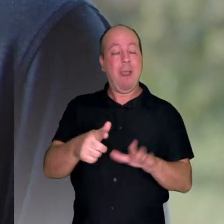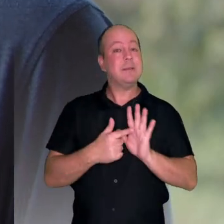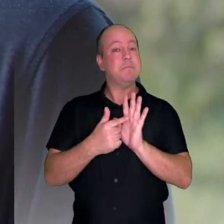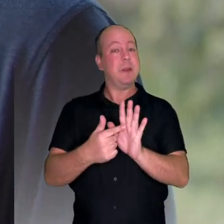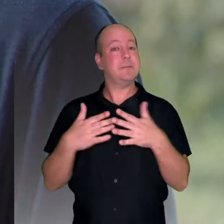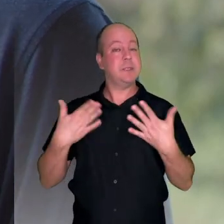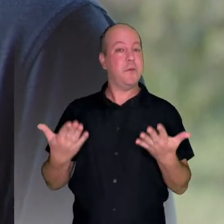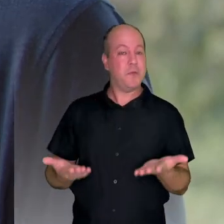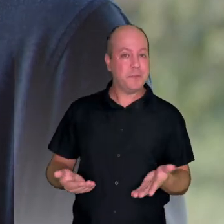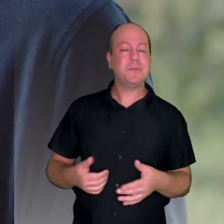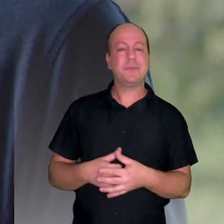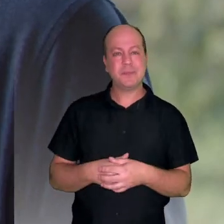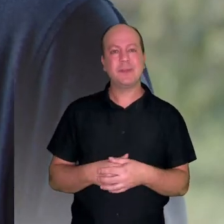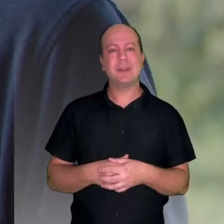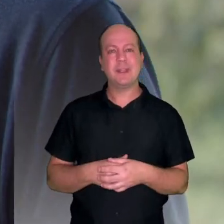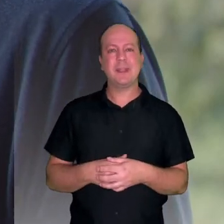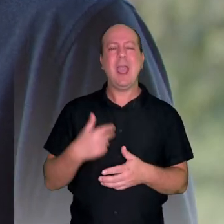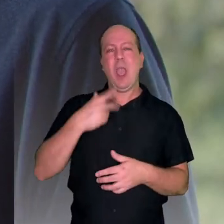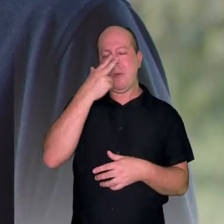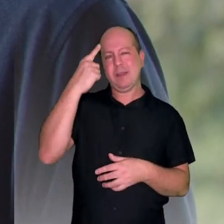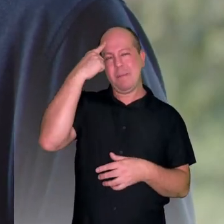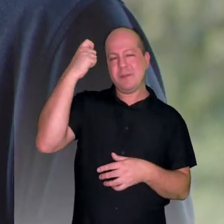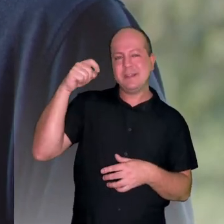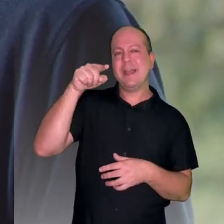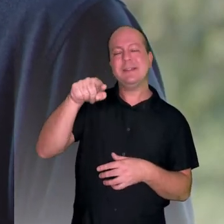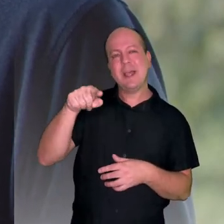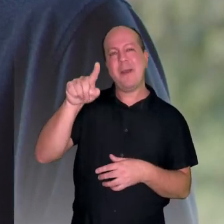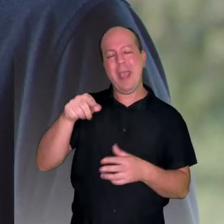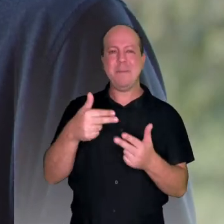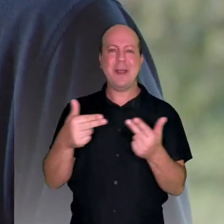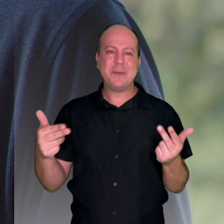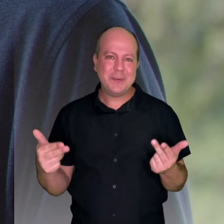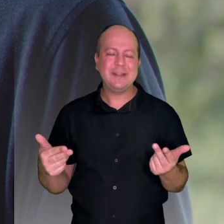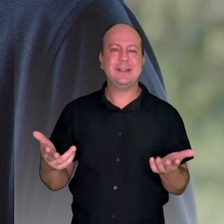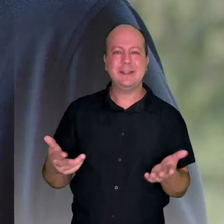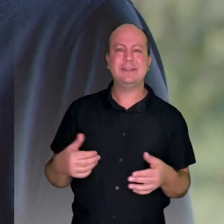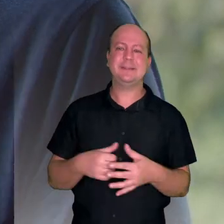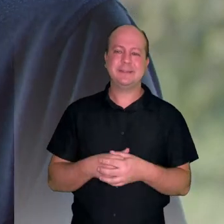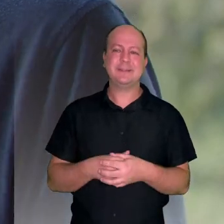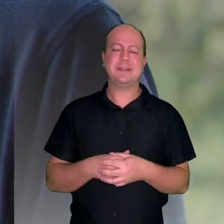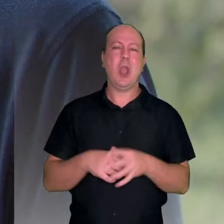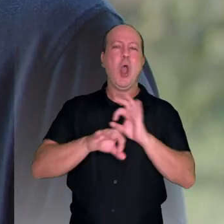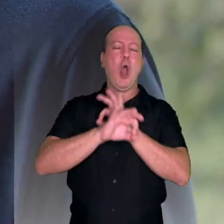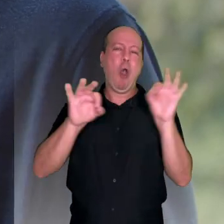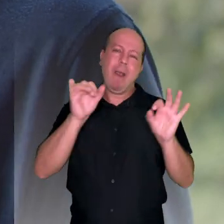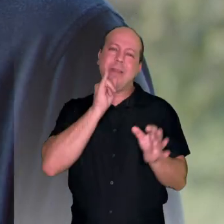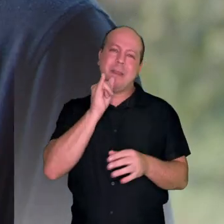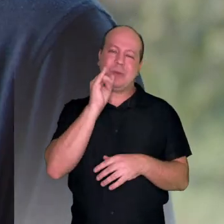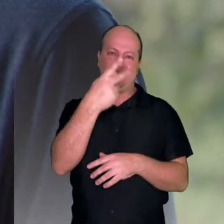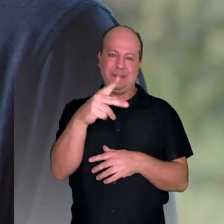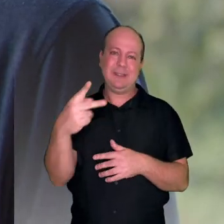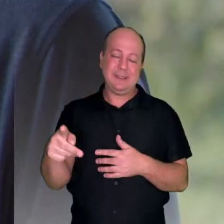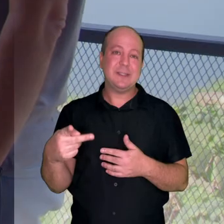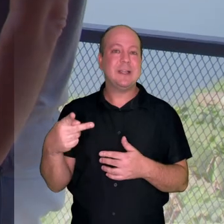extremamente expressivo, e eu acho que essa improvisação é uma coisa, um ótimo